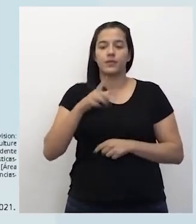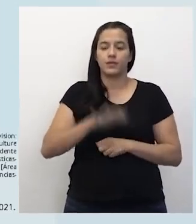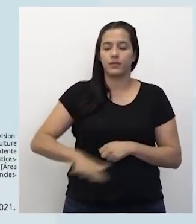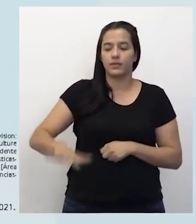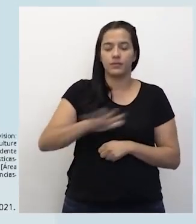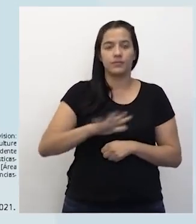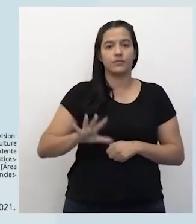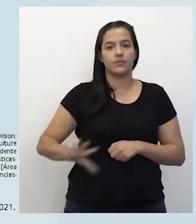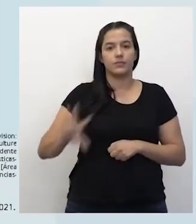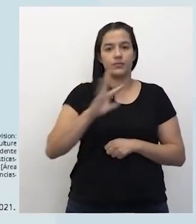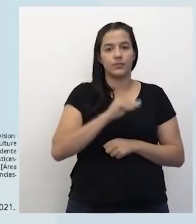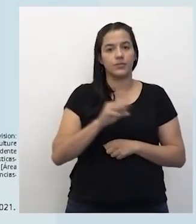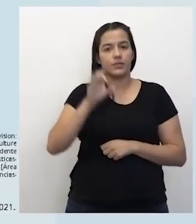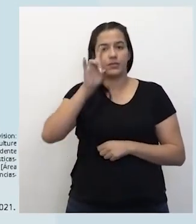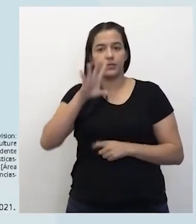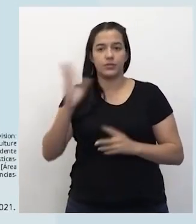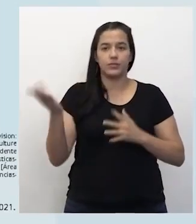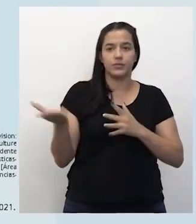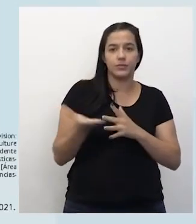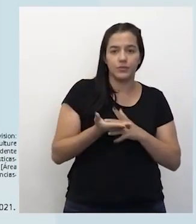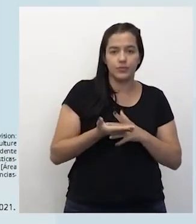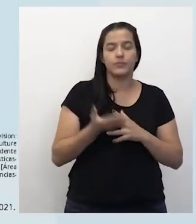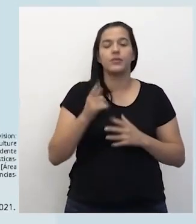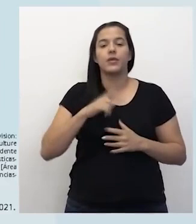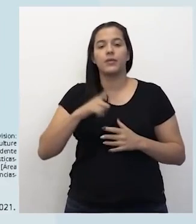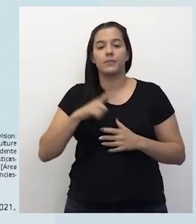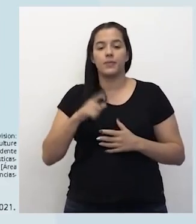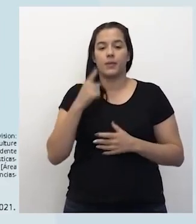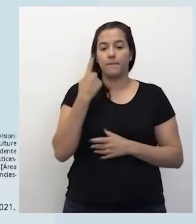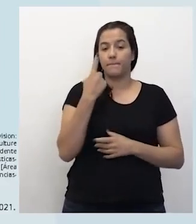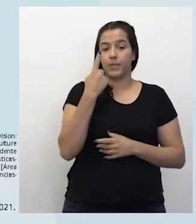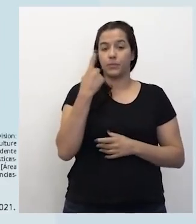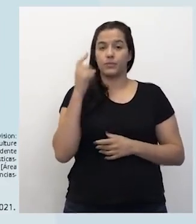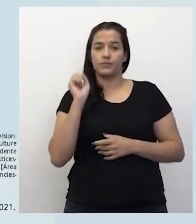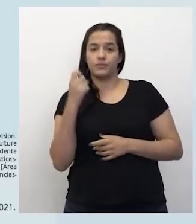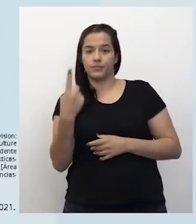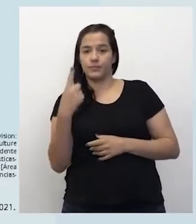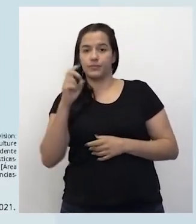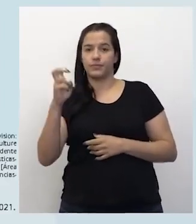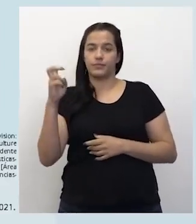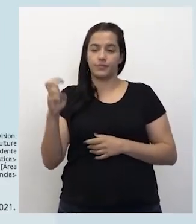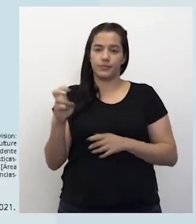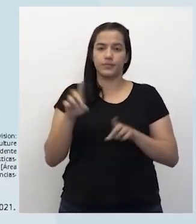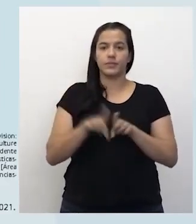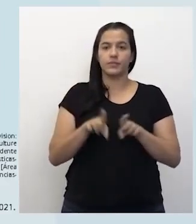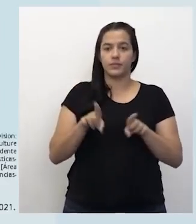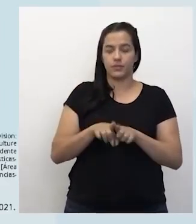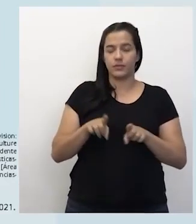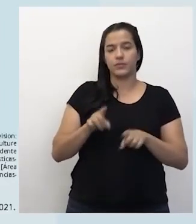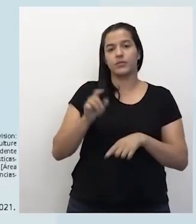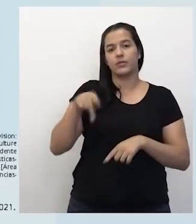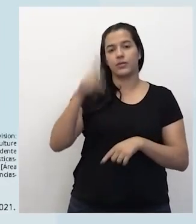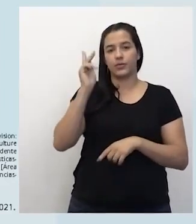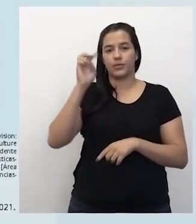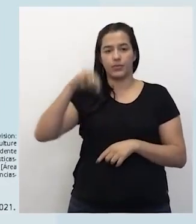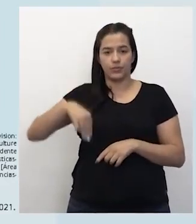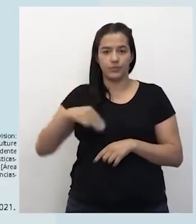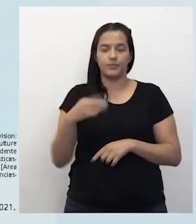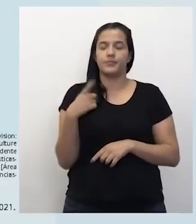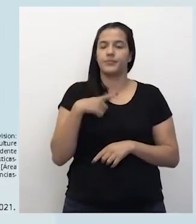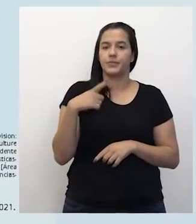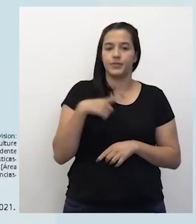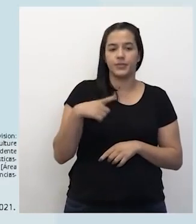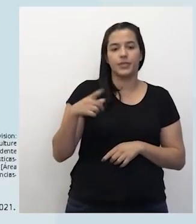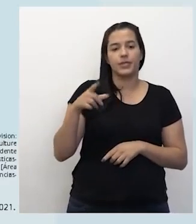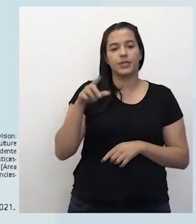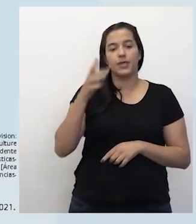só dividir. E aí dividindo se dá lá 1.115 habitantes por quilômetro quadrado. Então tem a Índia, tem o